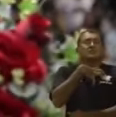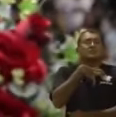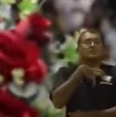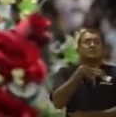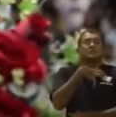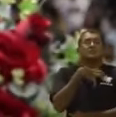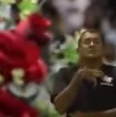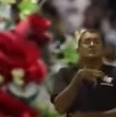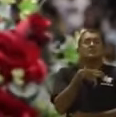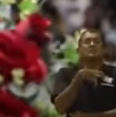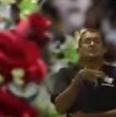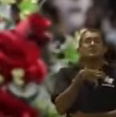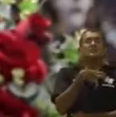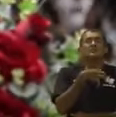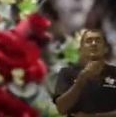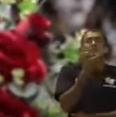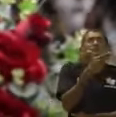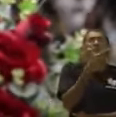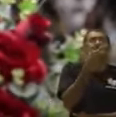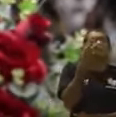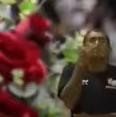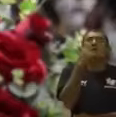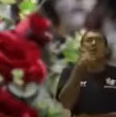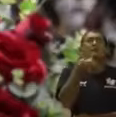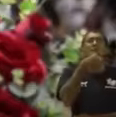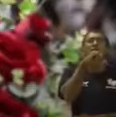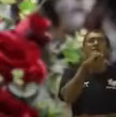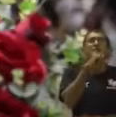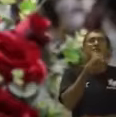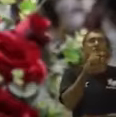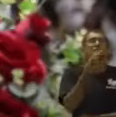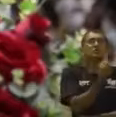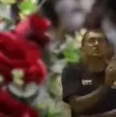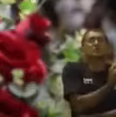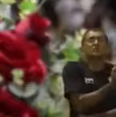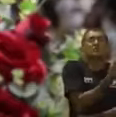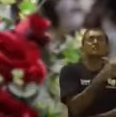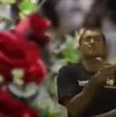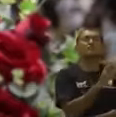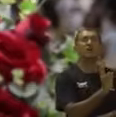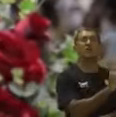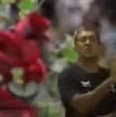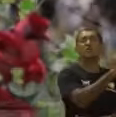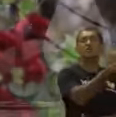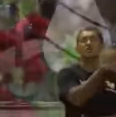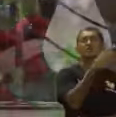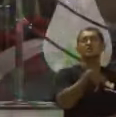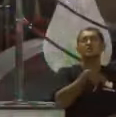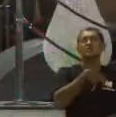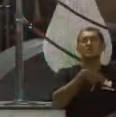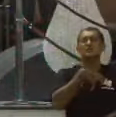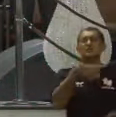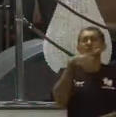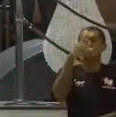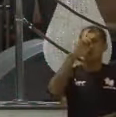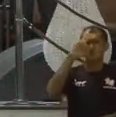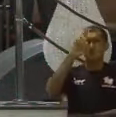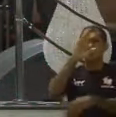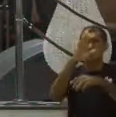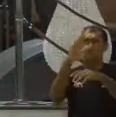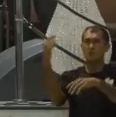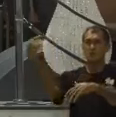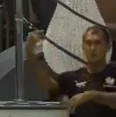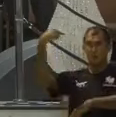órfão, abandonado, desprezado, desvalorizado. E o Senhor te trouxe hoje aqui para lhe